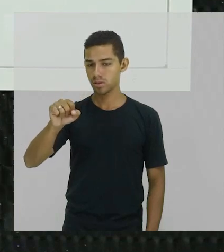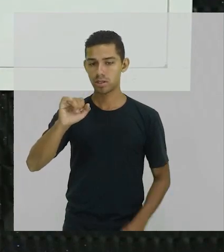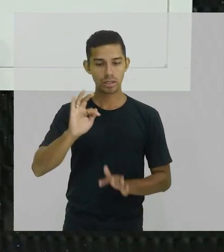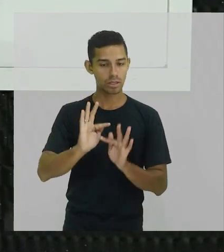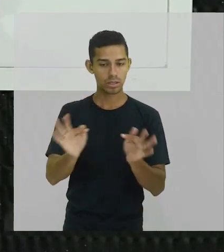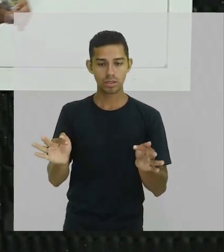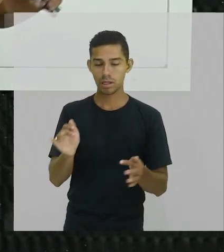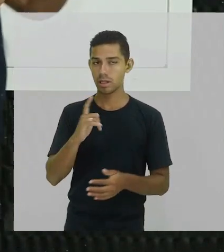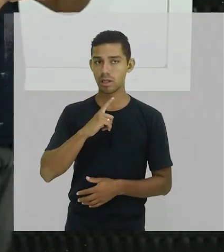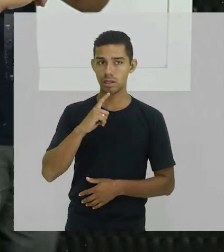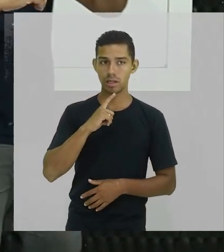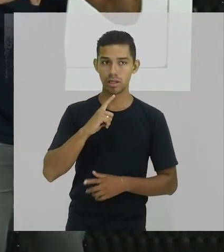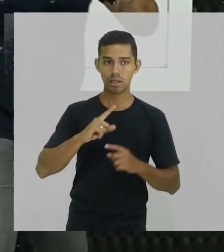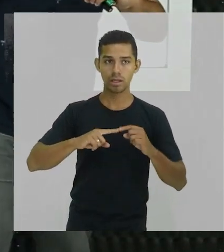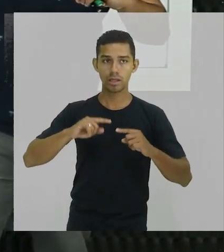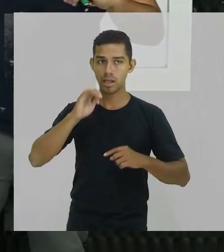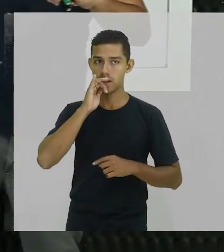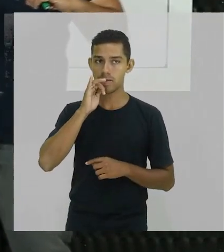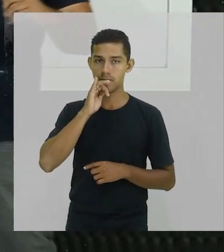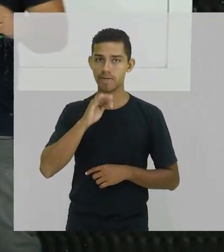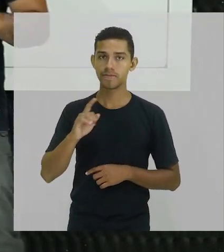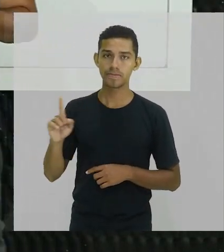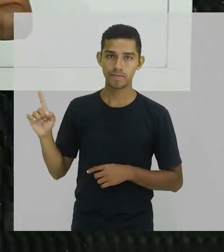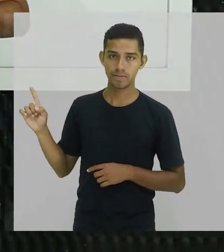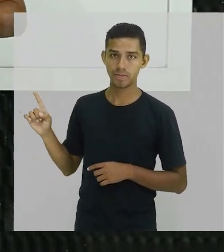a propagação de uma onda. Eu tenho, por exemplo,